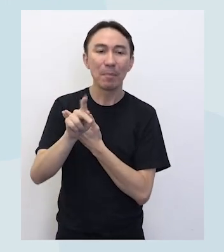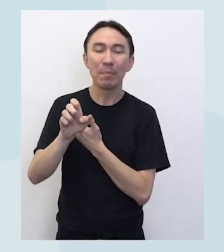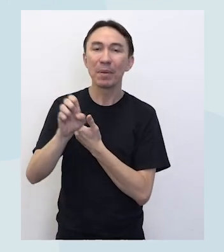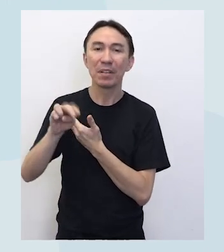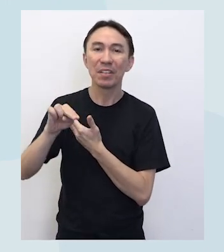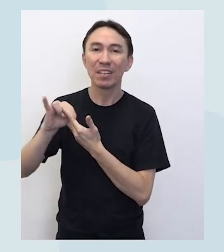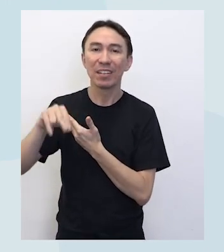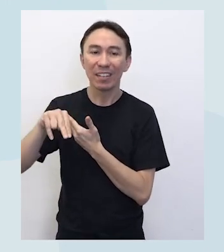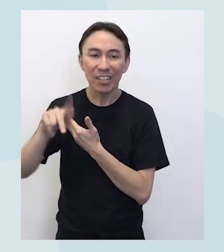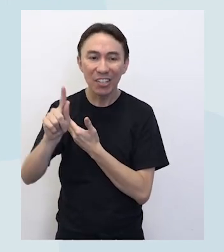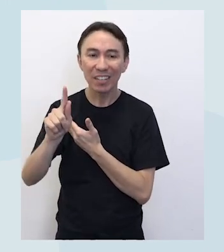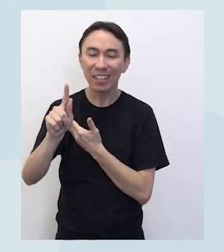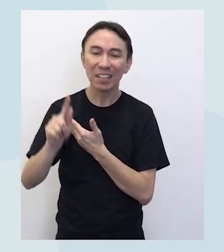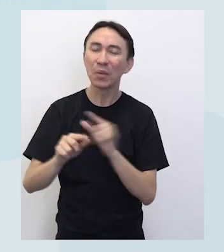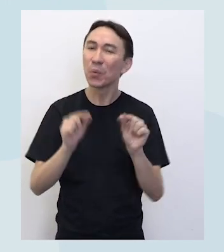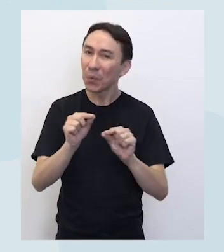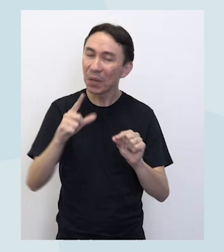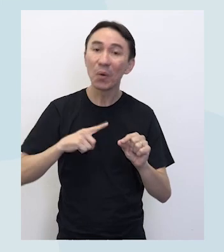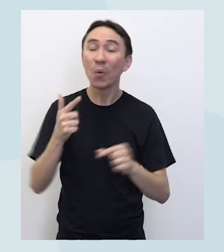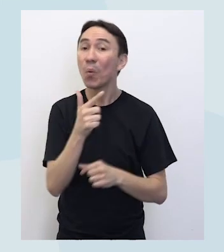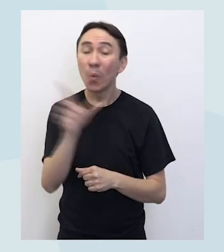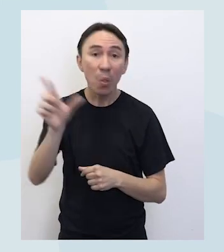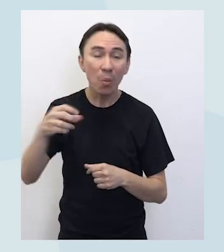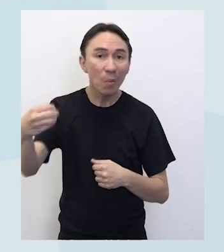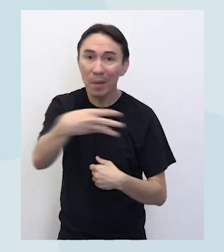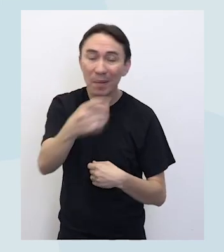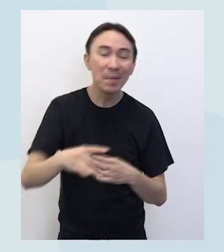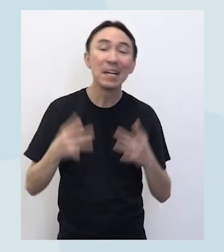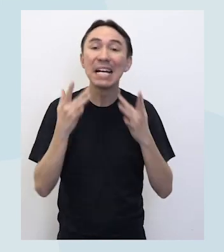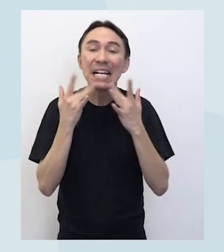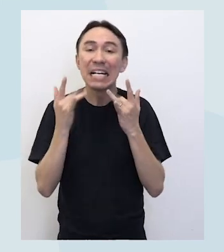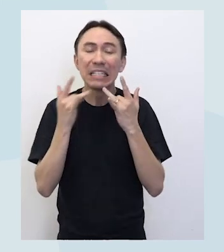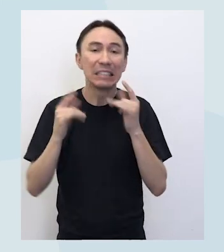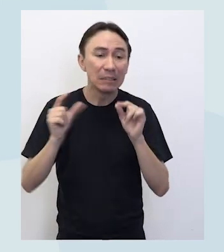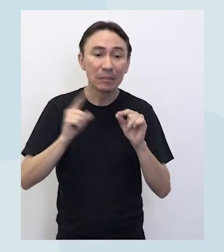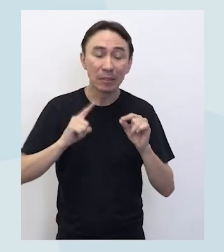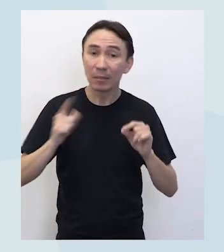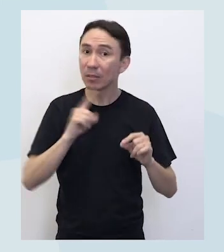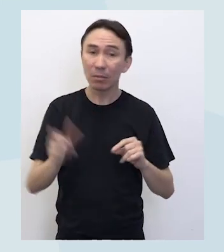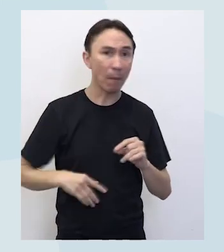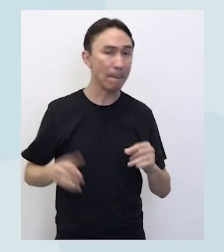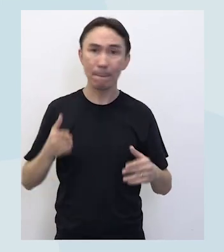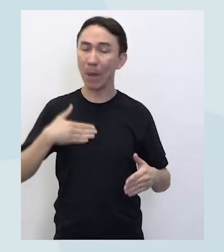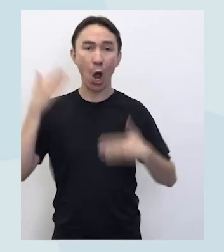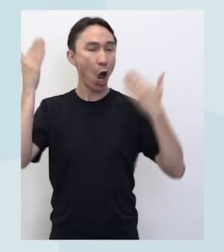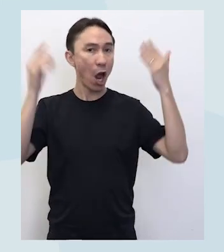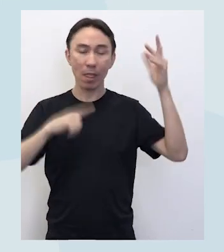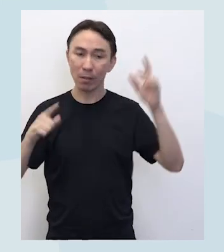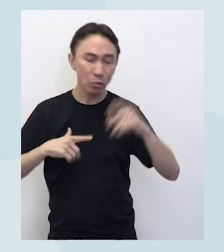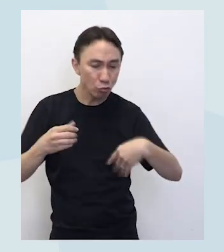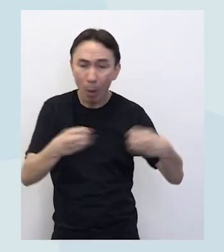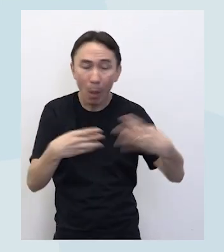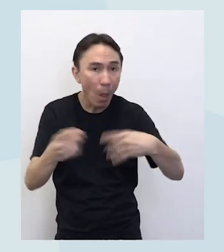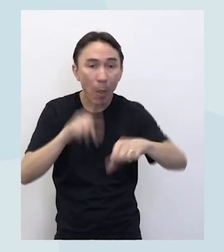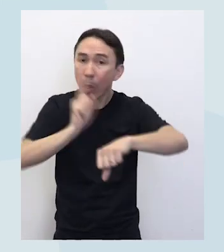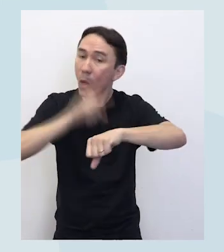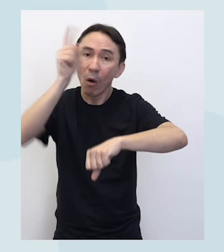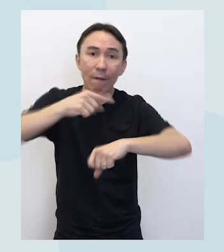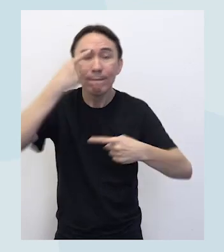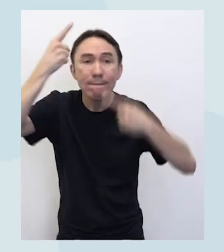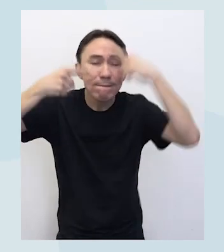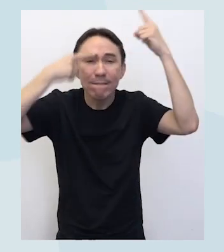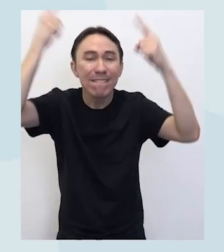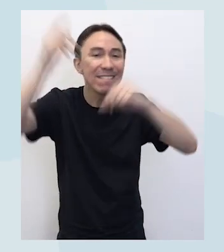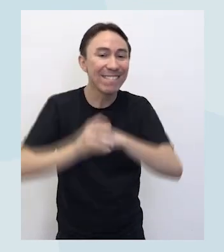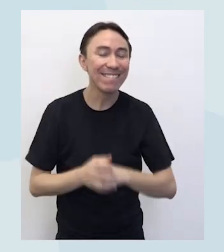esse outro estilo teatral em que o improviso e a espontaneidade são a base da ação dramática. Para cada nova apresentação, diferentes formas de